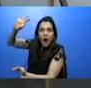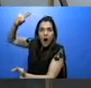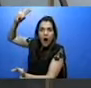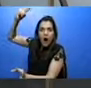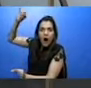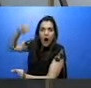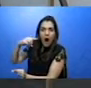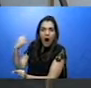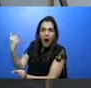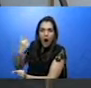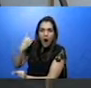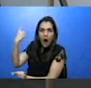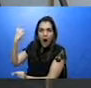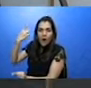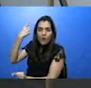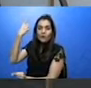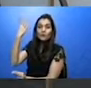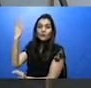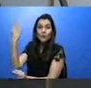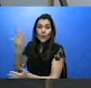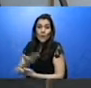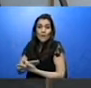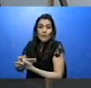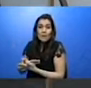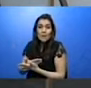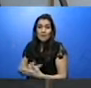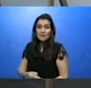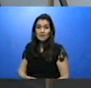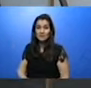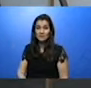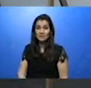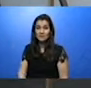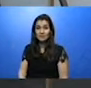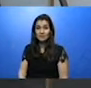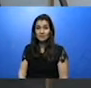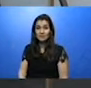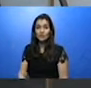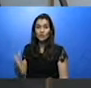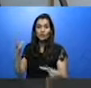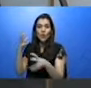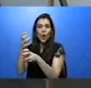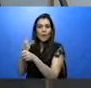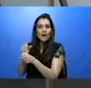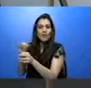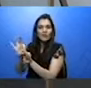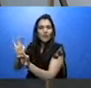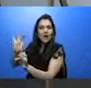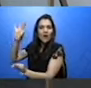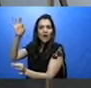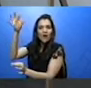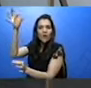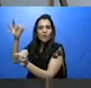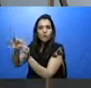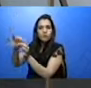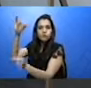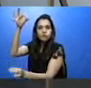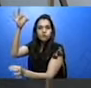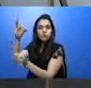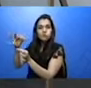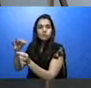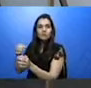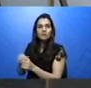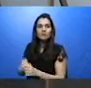Aqui tem 1,70 m ou 170 centímetros. Tá vendo? Colocar no chão, ó, para